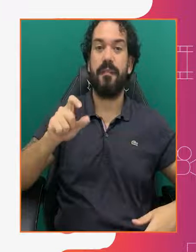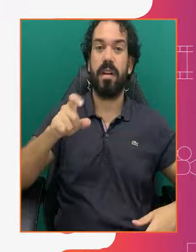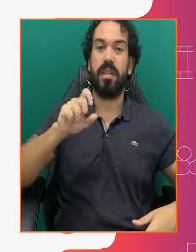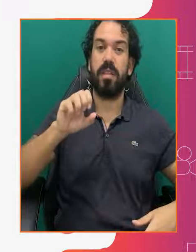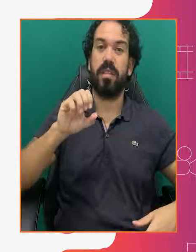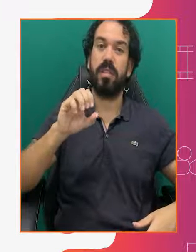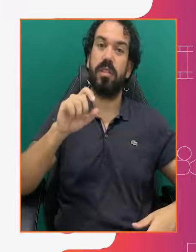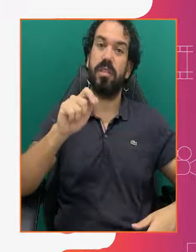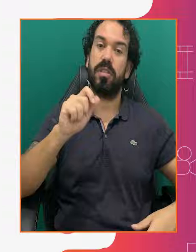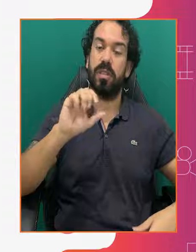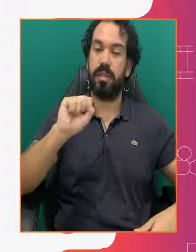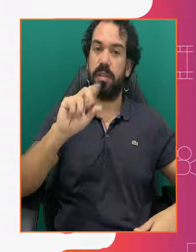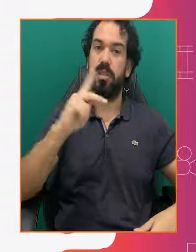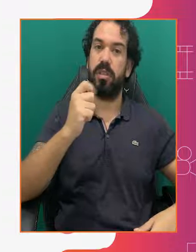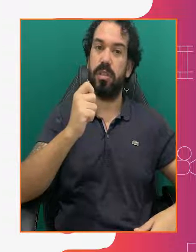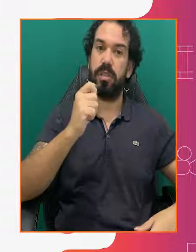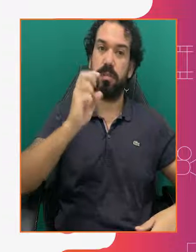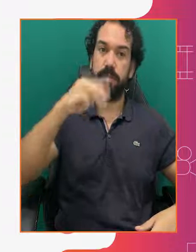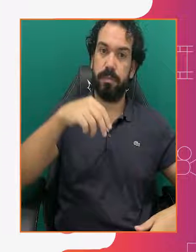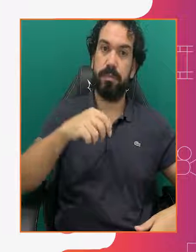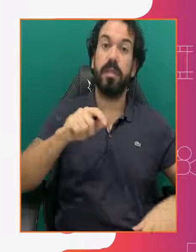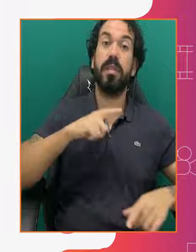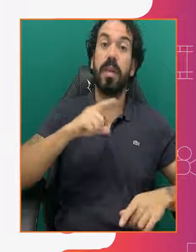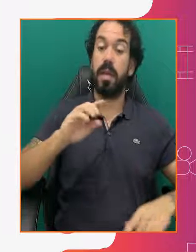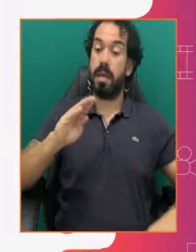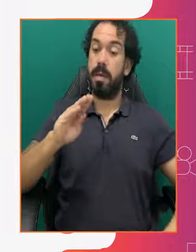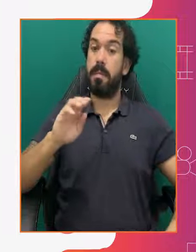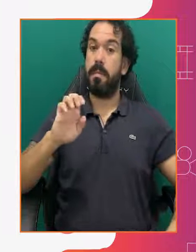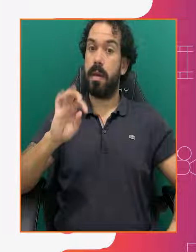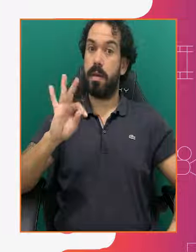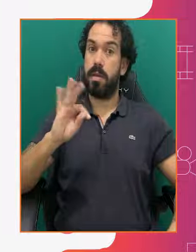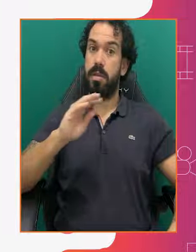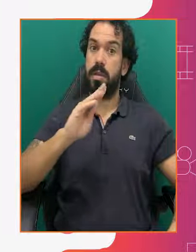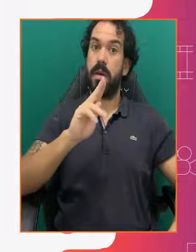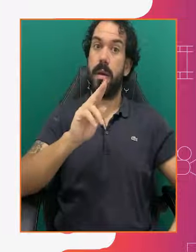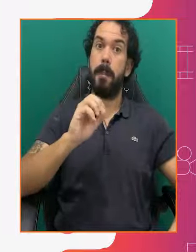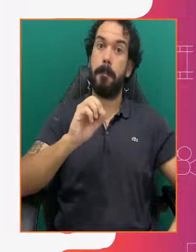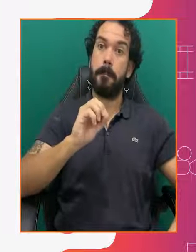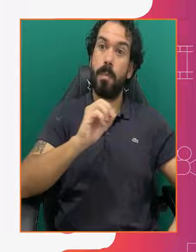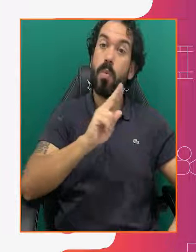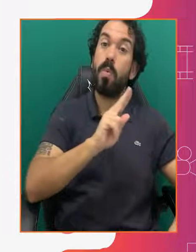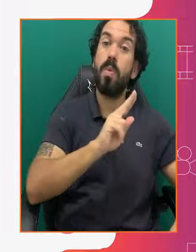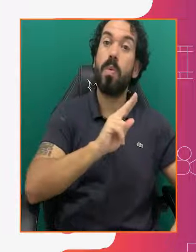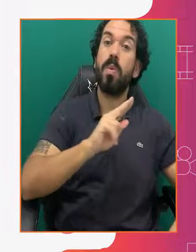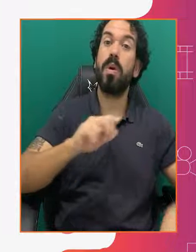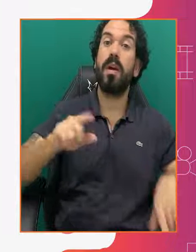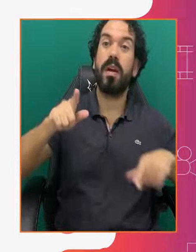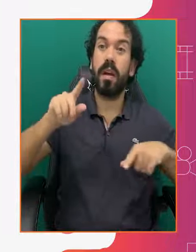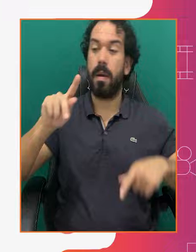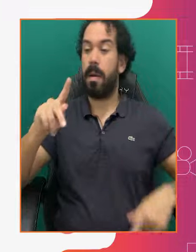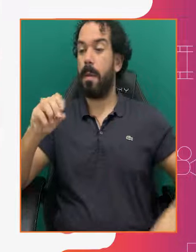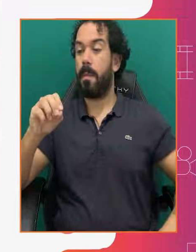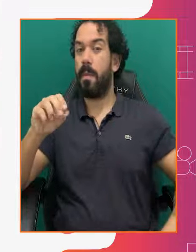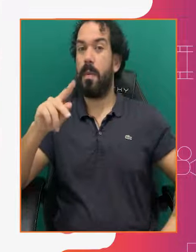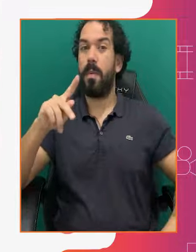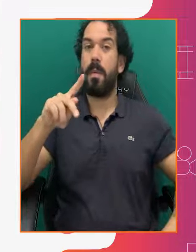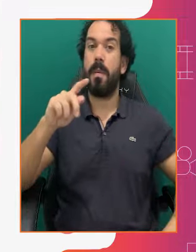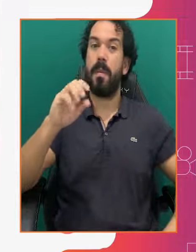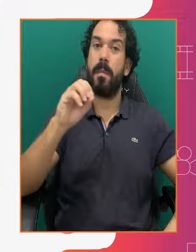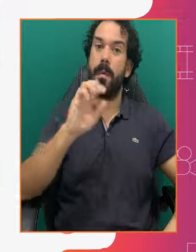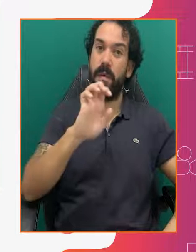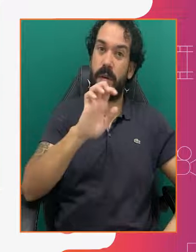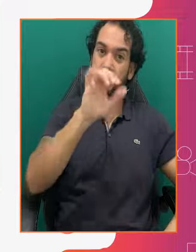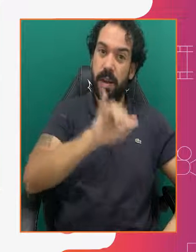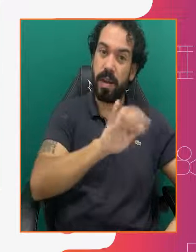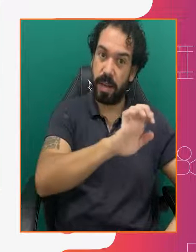Fleischer, e contou com inúmeros sucessos como Betty Boop, As Viagens de Gulliver e Popeye.